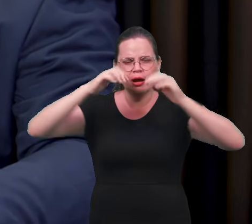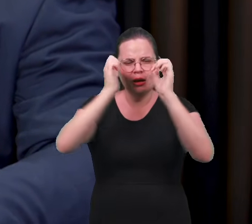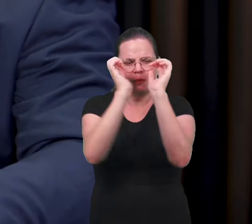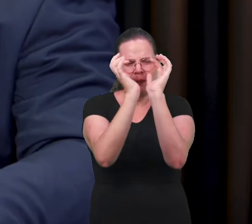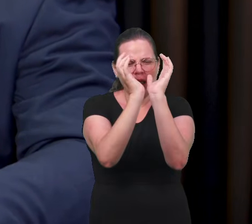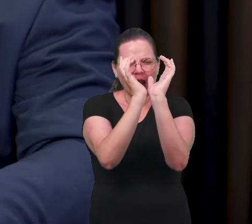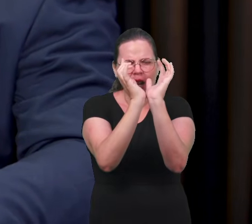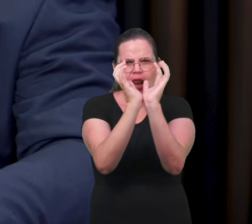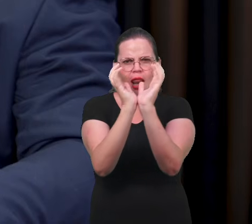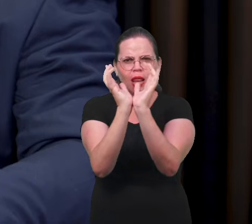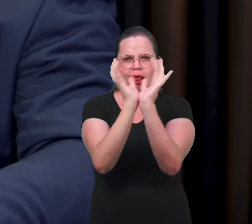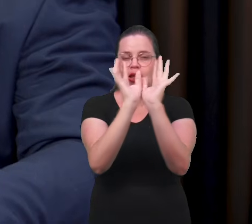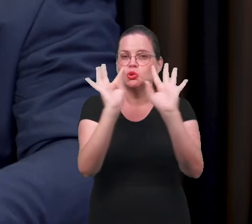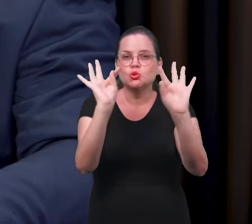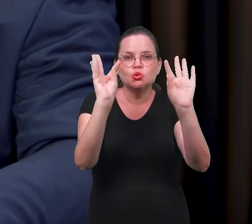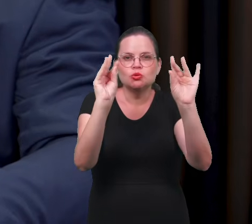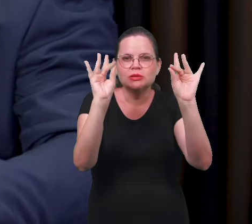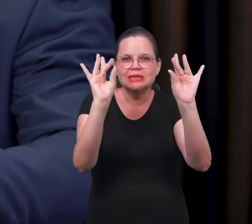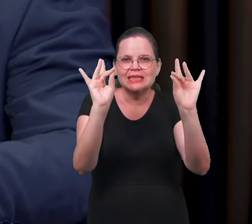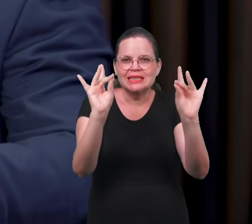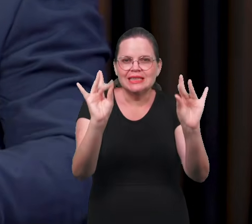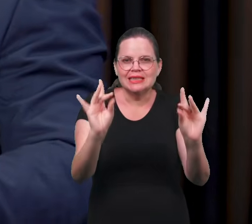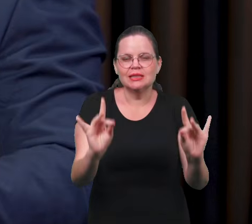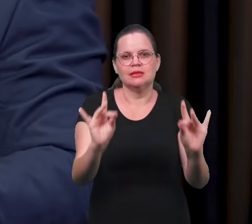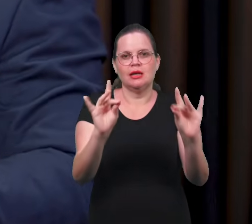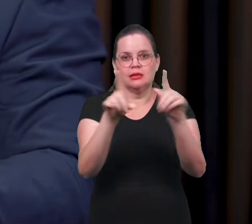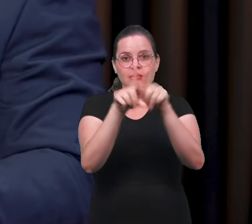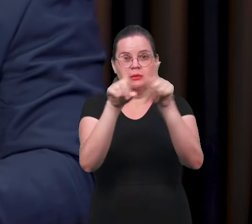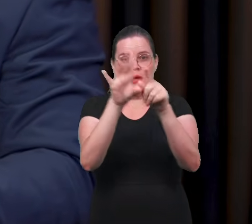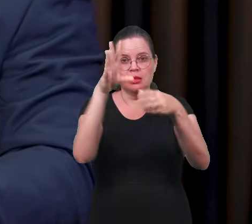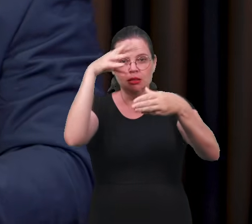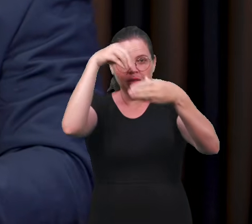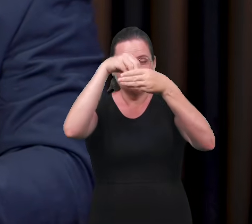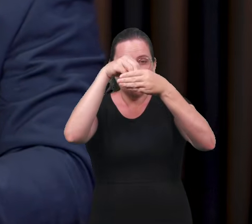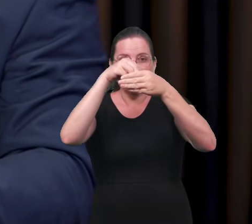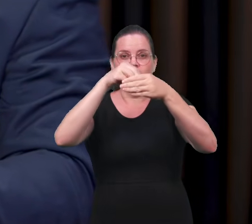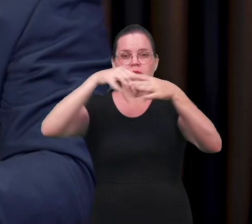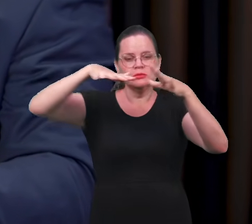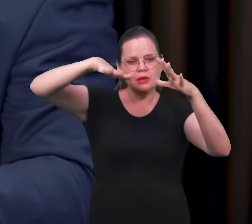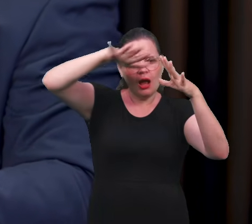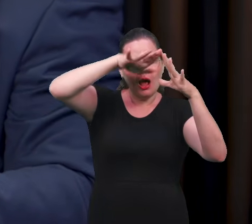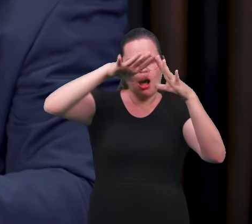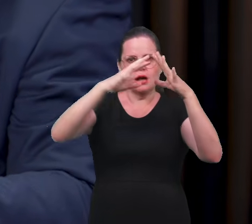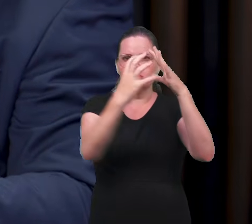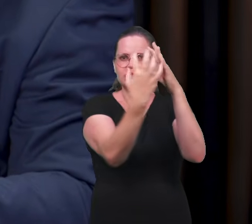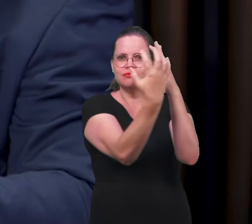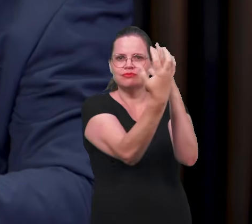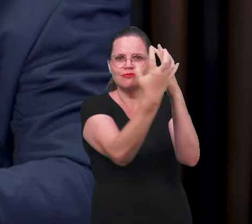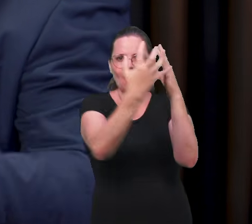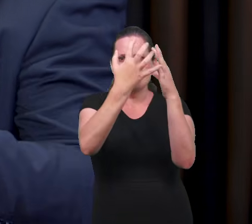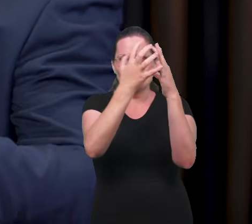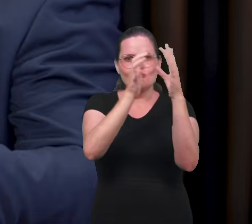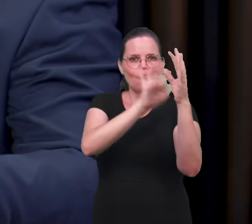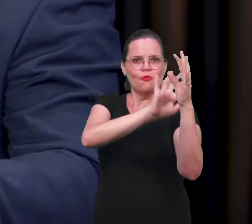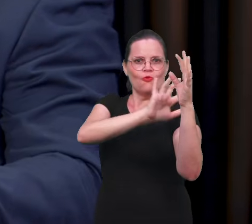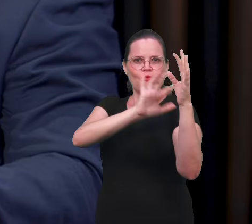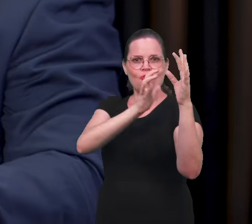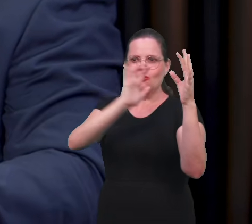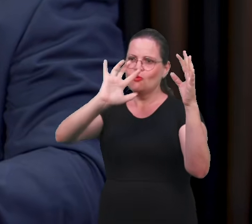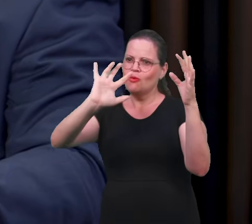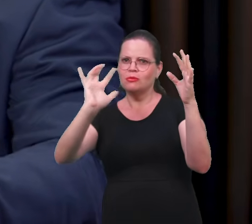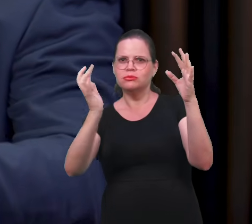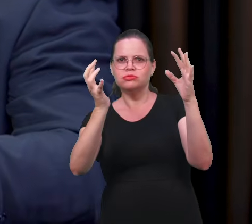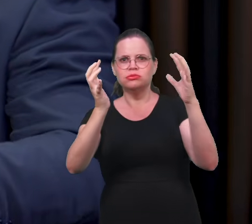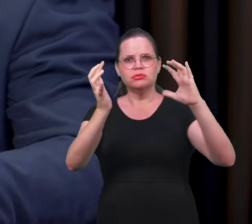que são as programações que nós temos dentro da nossa toda a